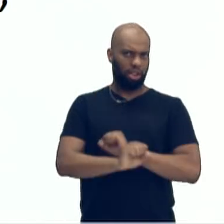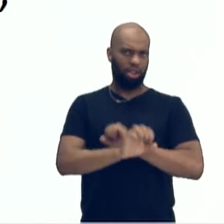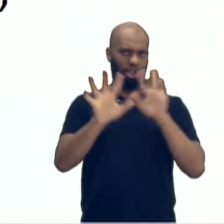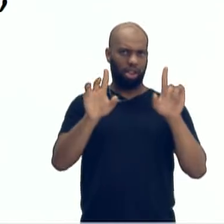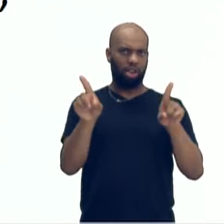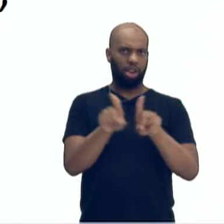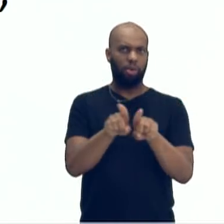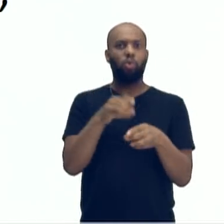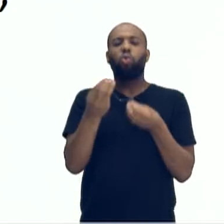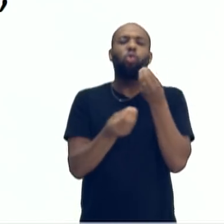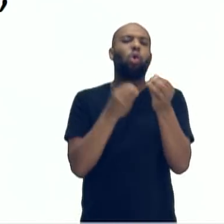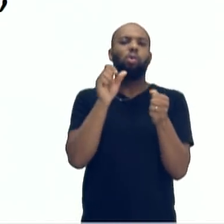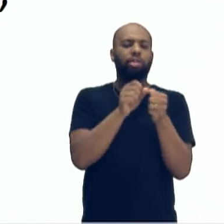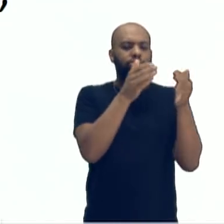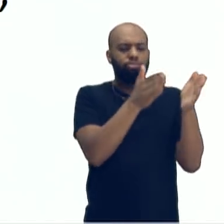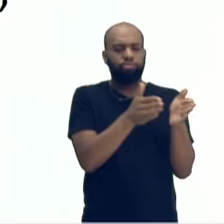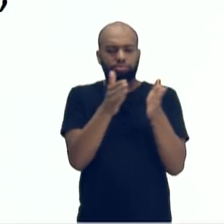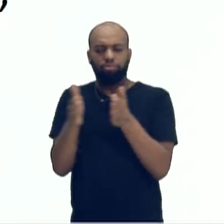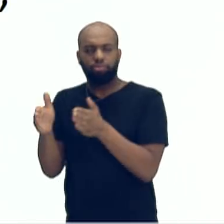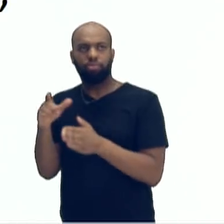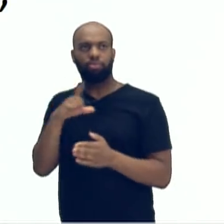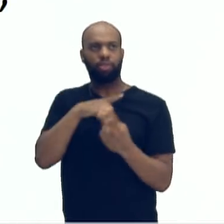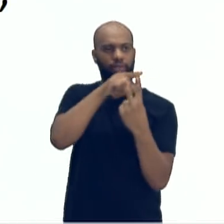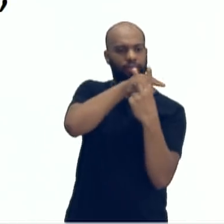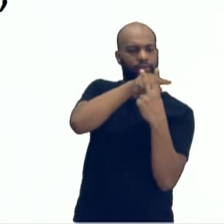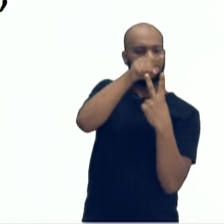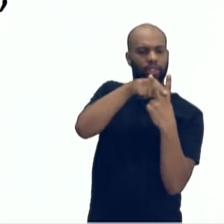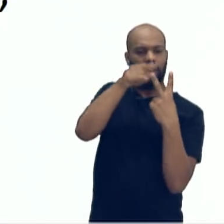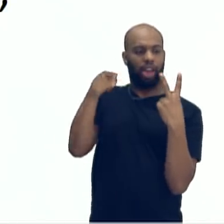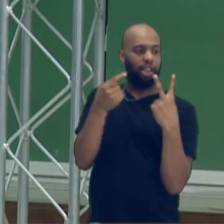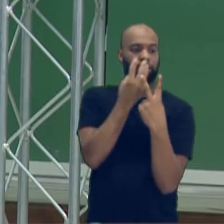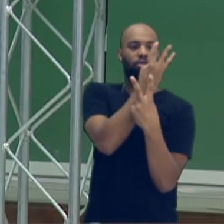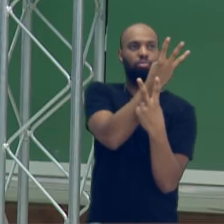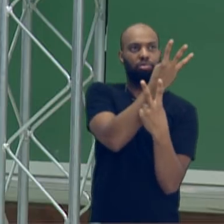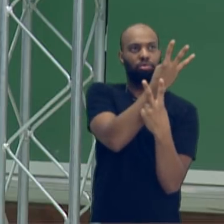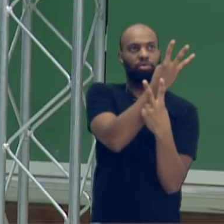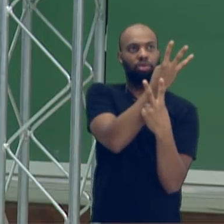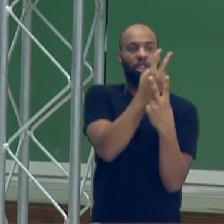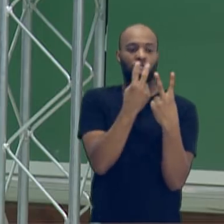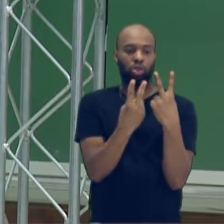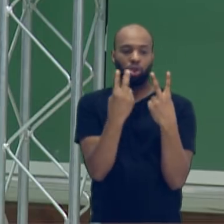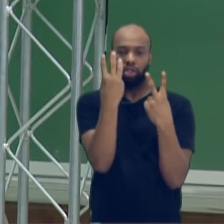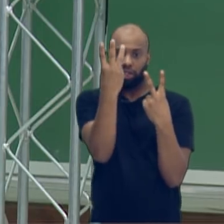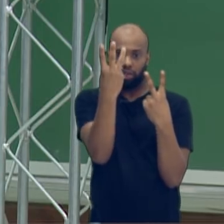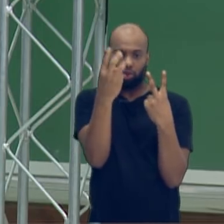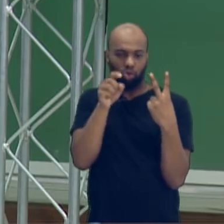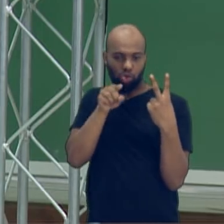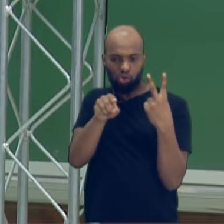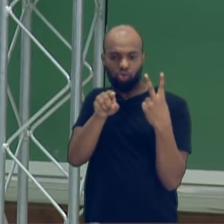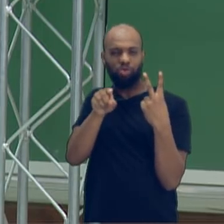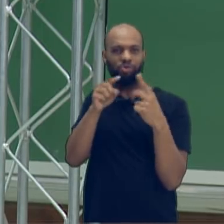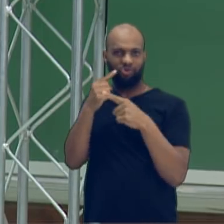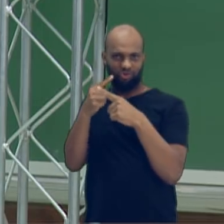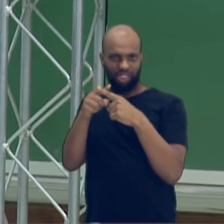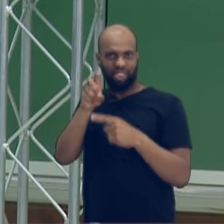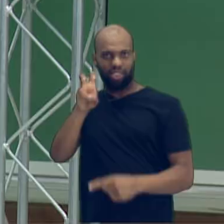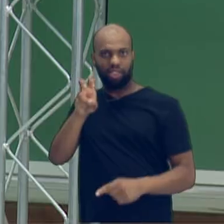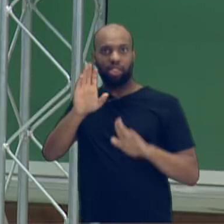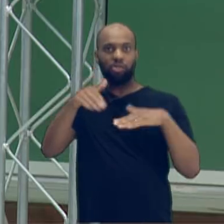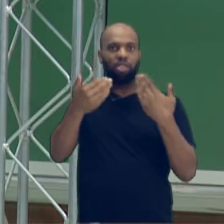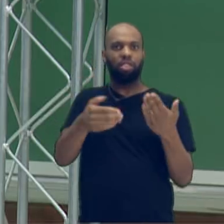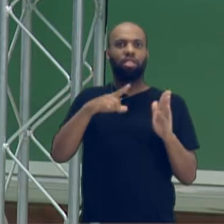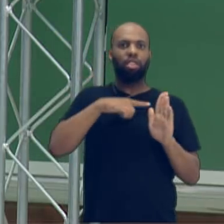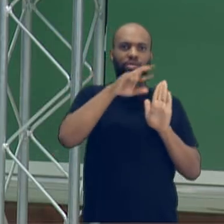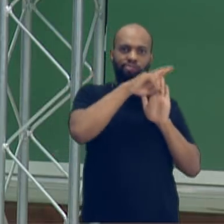como fazer esse processo. Tá? Temos aqui raiz cúbica de 2 elevado ao cubo vezes 5. Pela propriedade